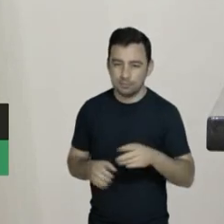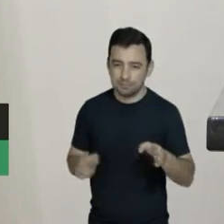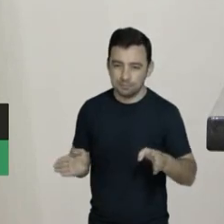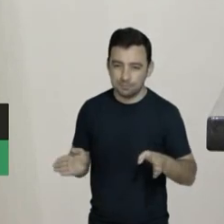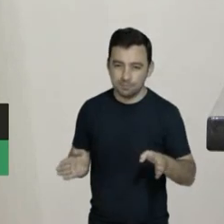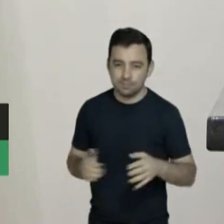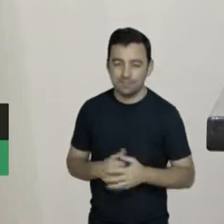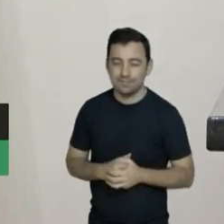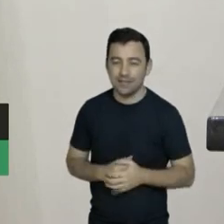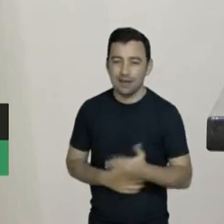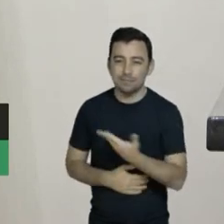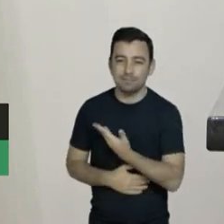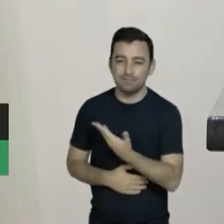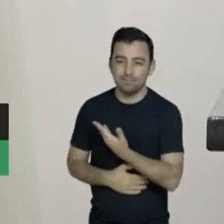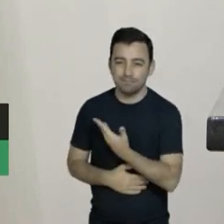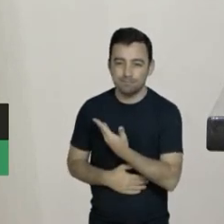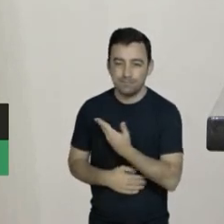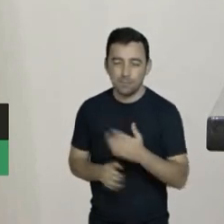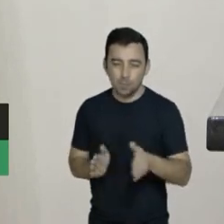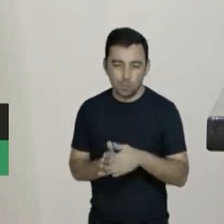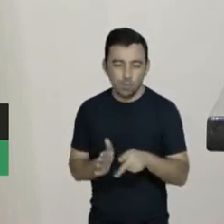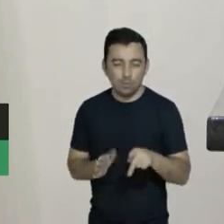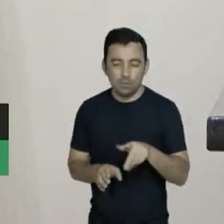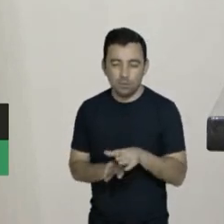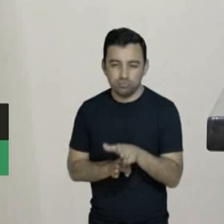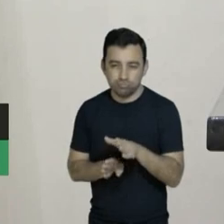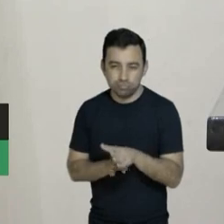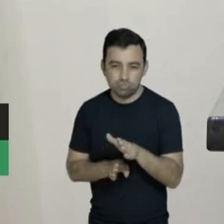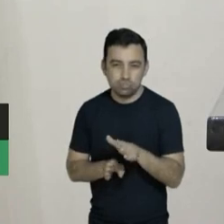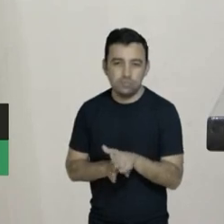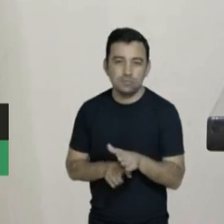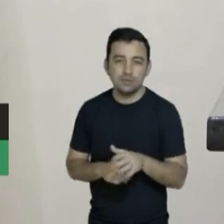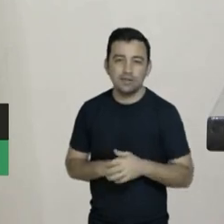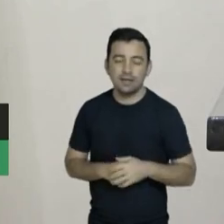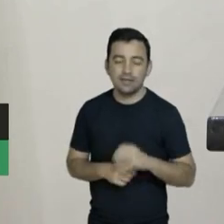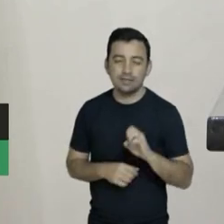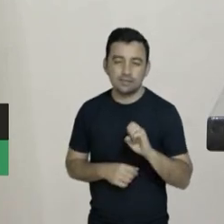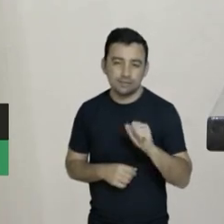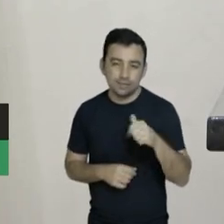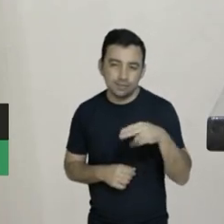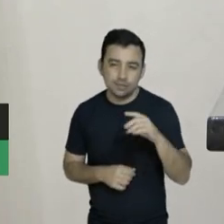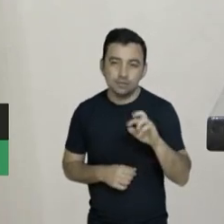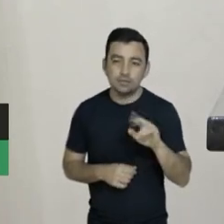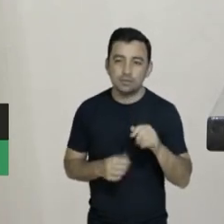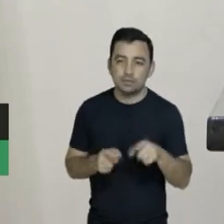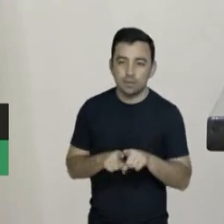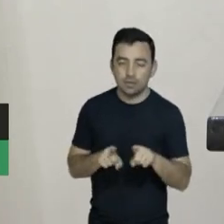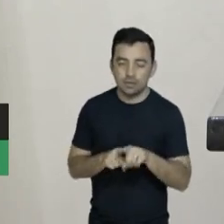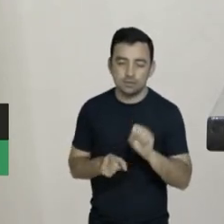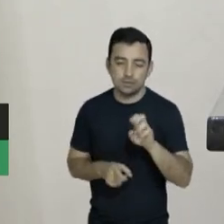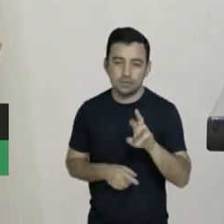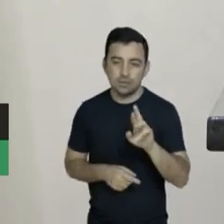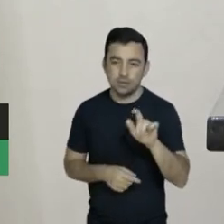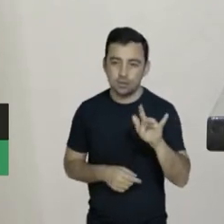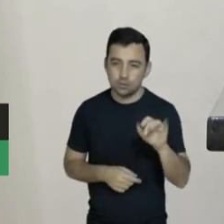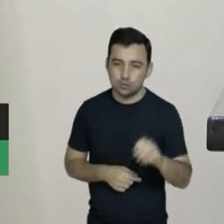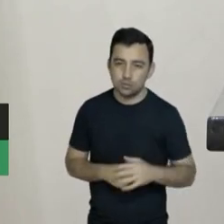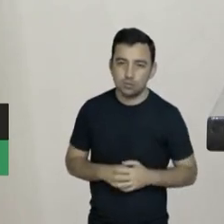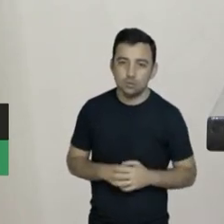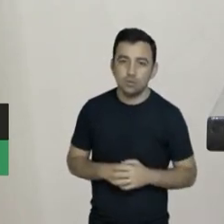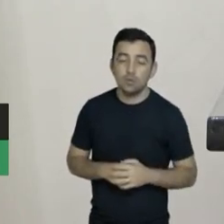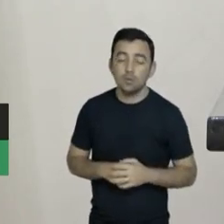meus queridos amigos do Conselho, Henrique Carara, Sandra da Simensky, Sérgio Plata, na Rádio